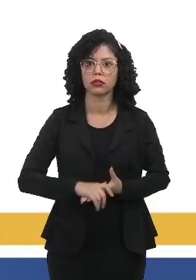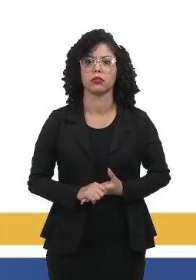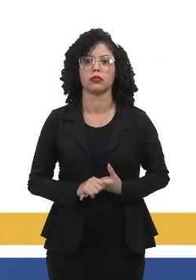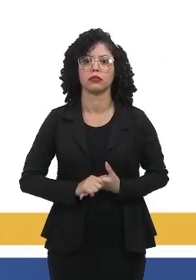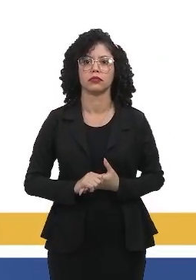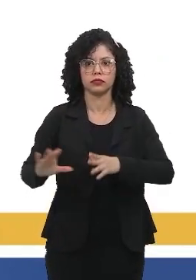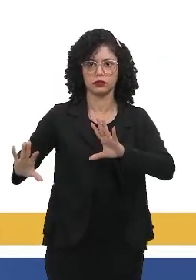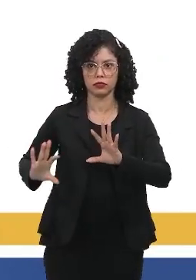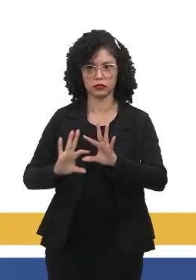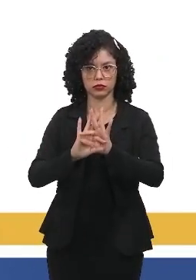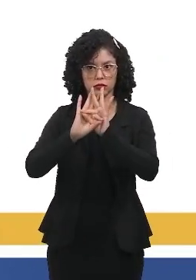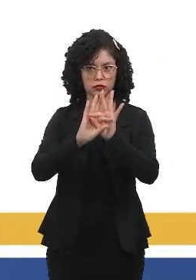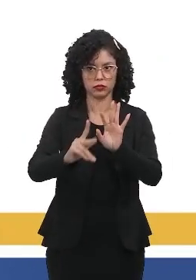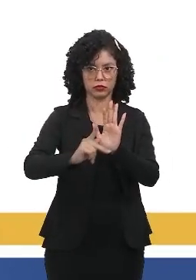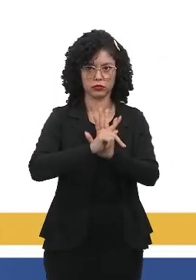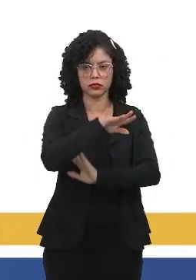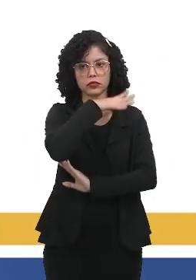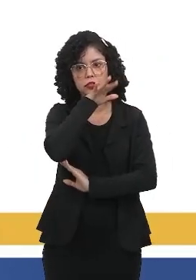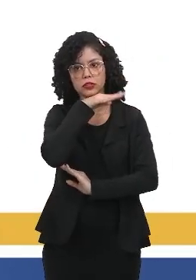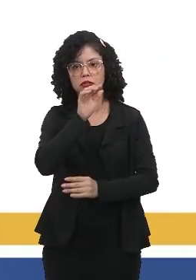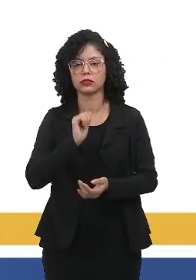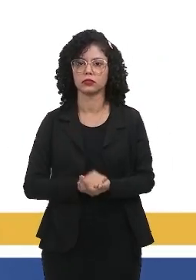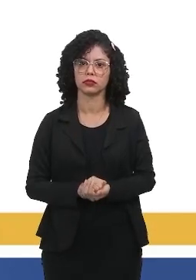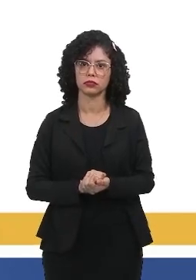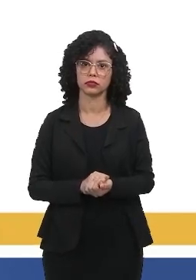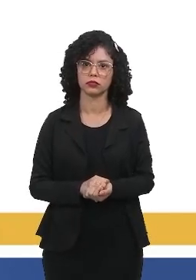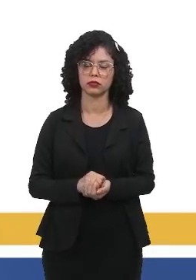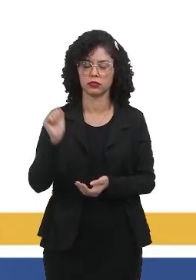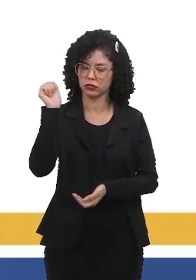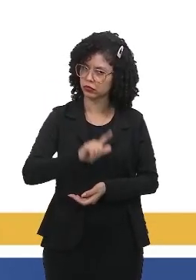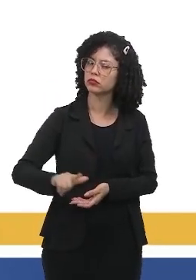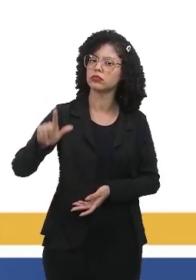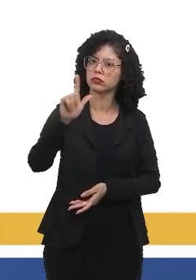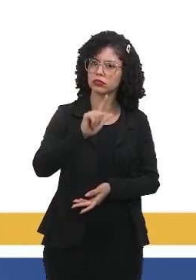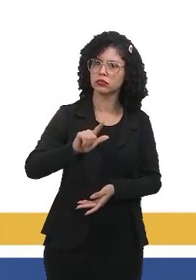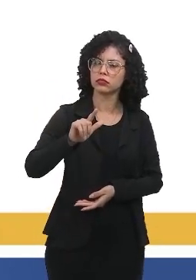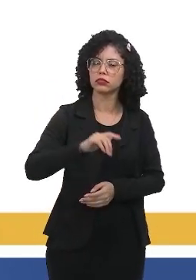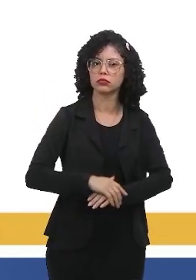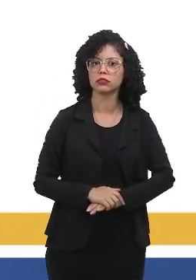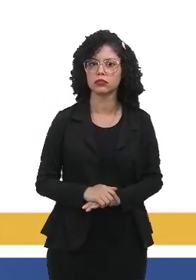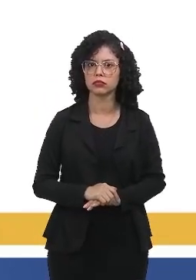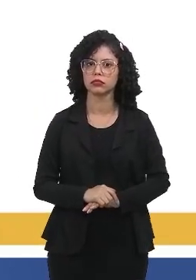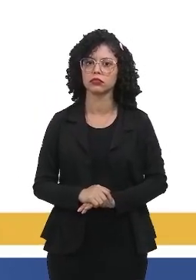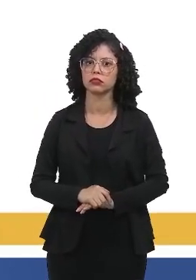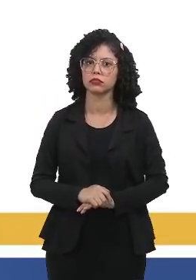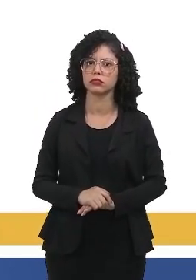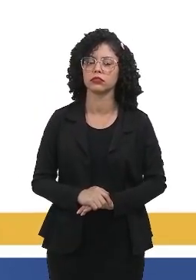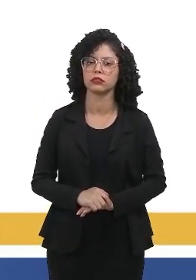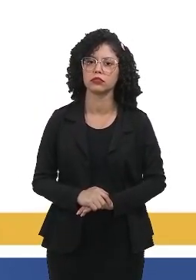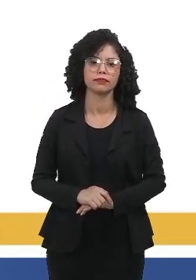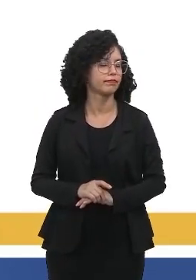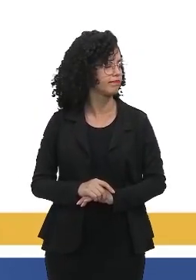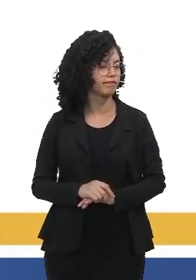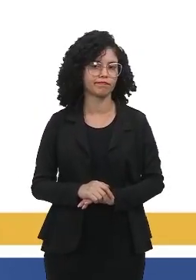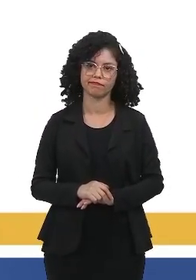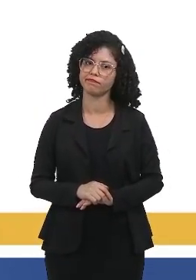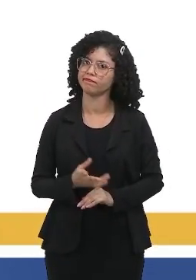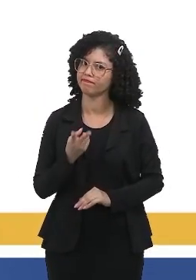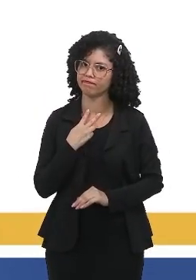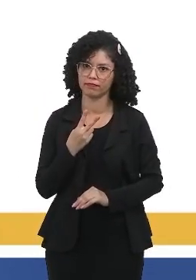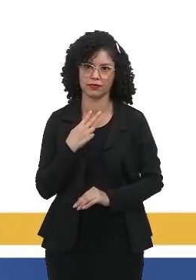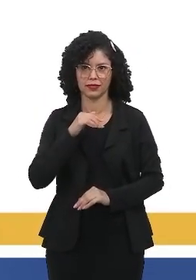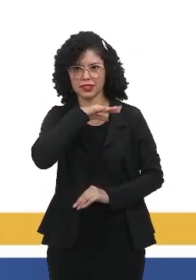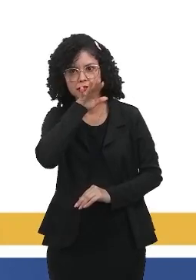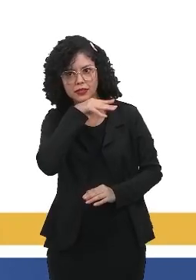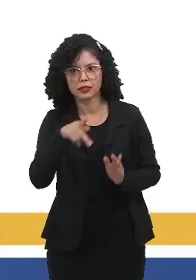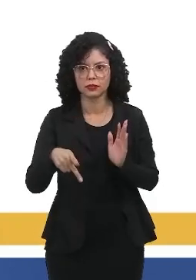C vínculo estabelecido entre animais urbanos e literatura não necessariamente animais